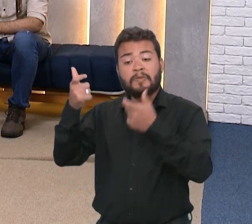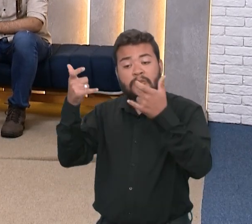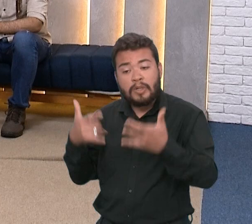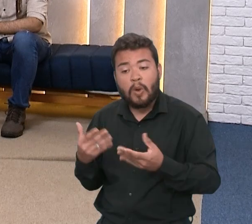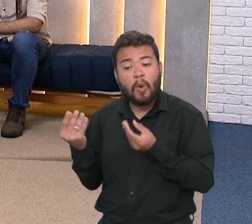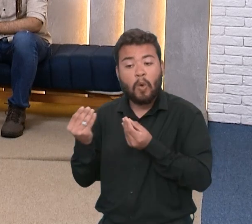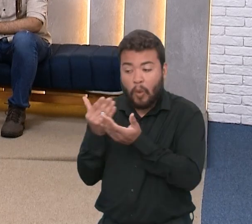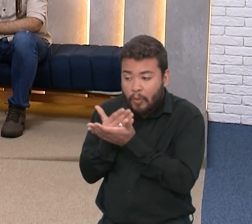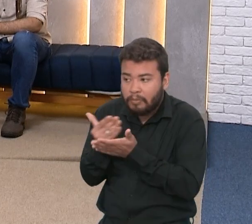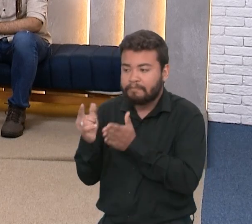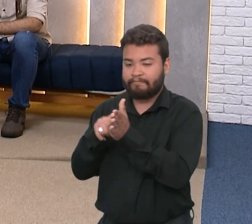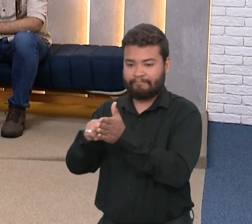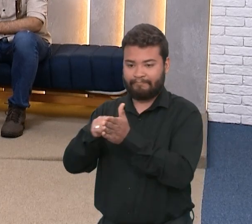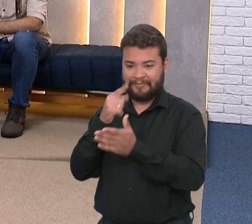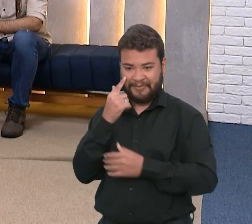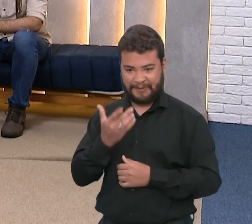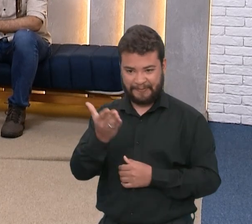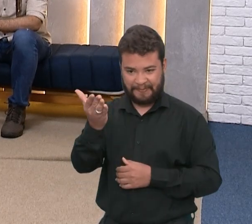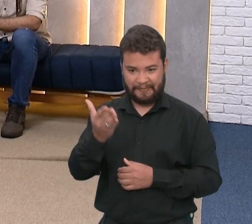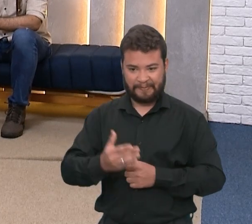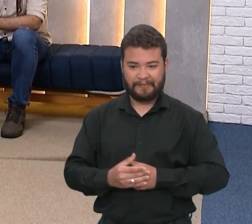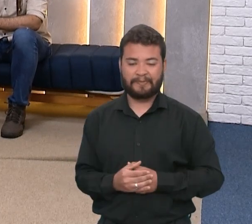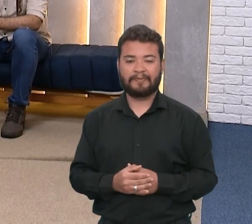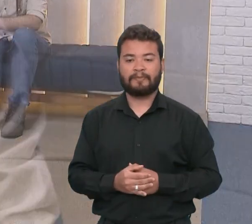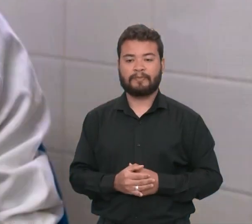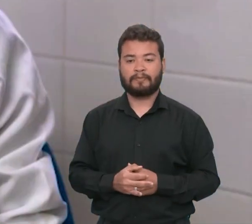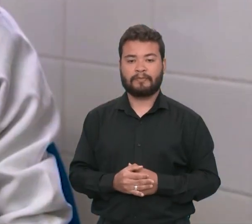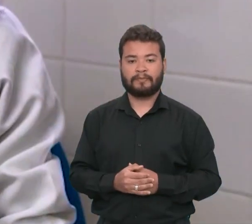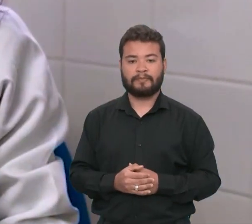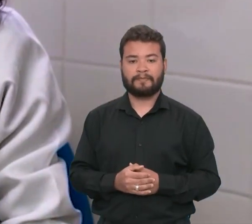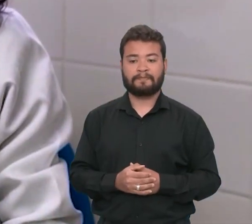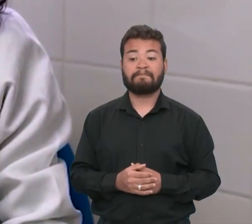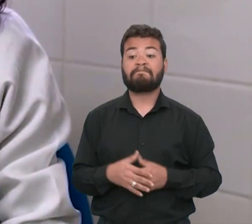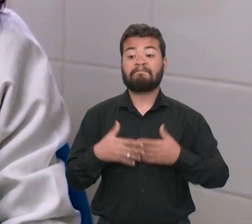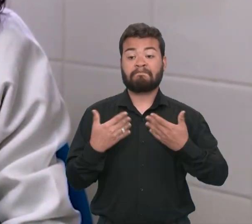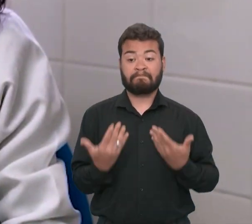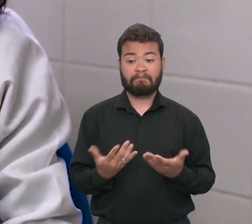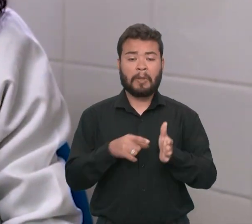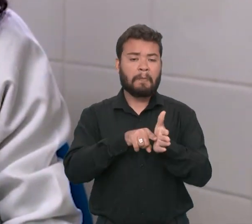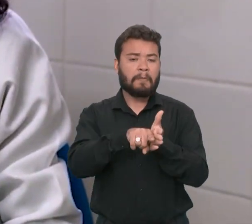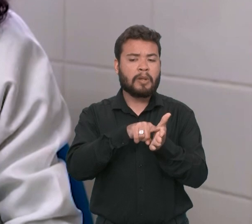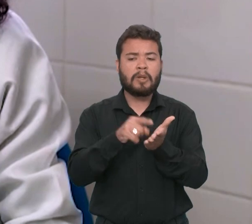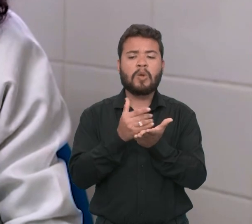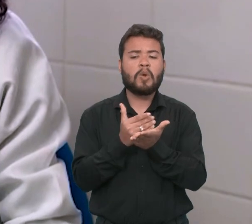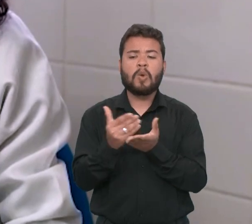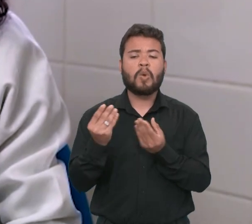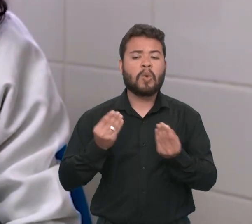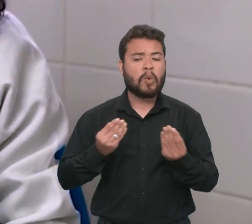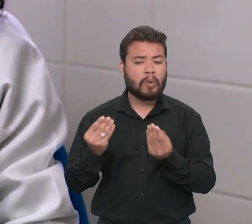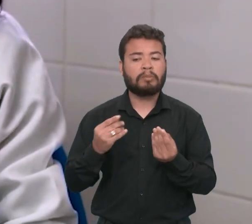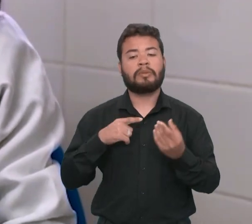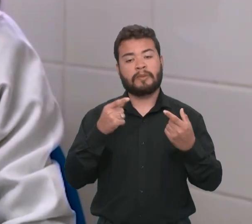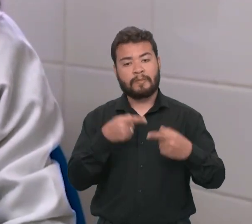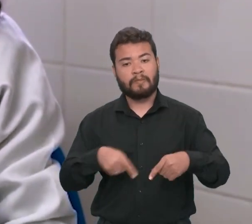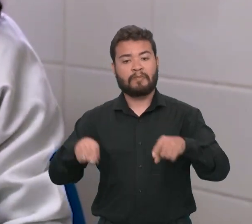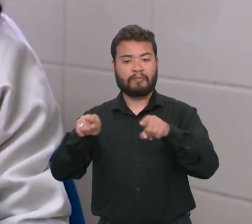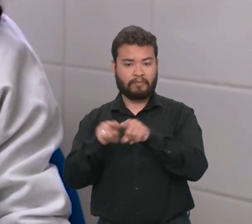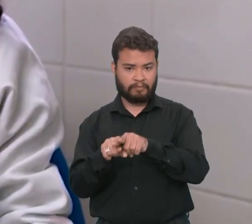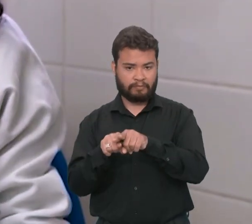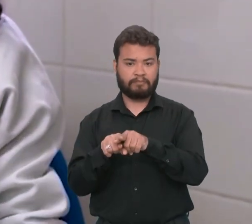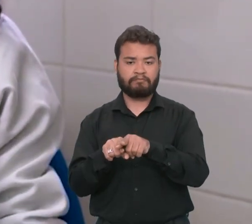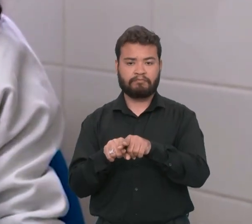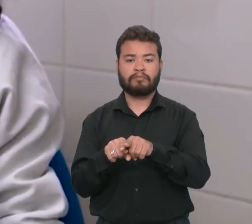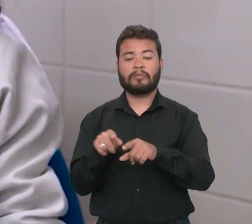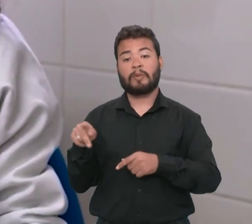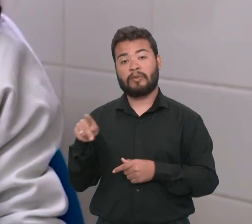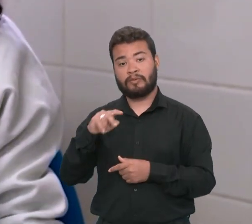as universidades. Vamos conferir. Bem, essa pesquisa começou a partir da parceria estabelecida entre o